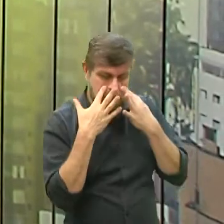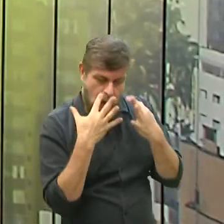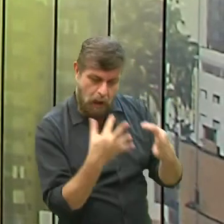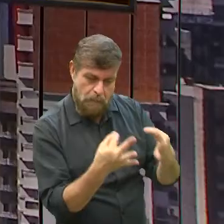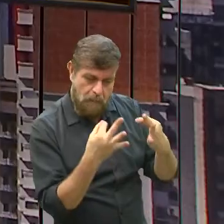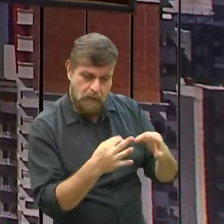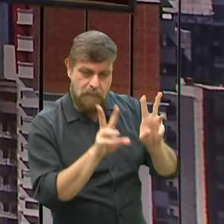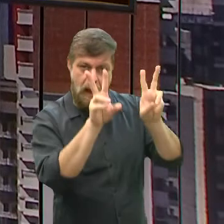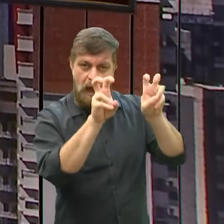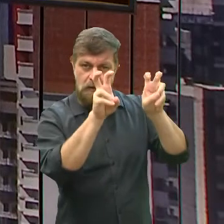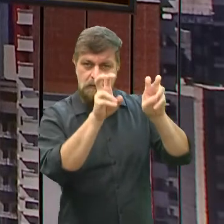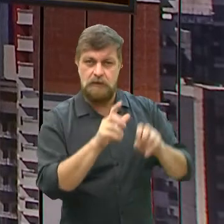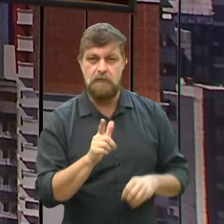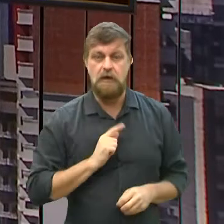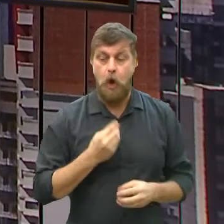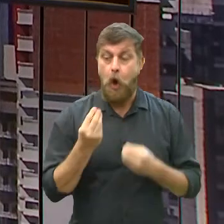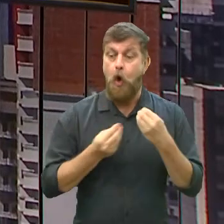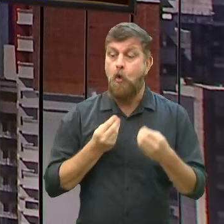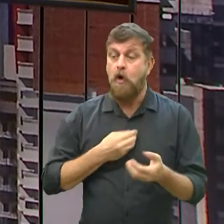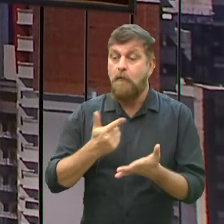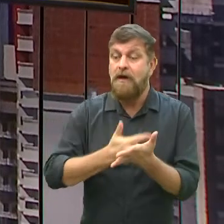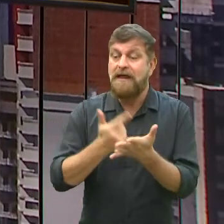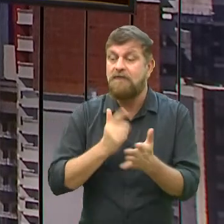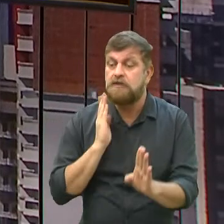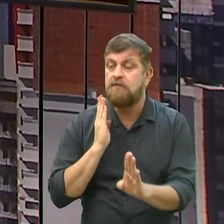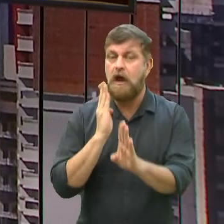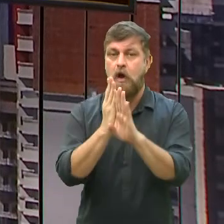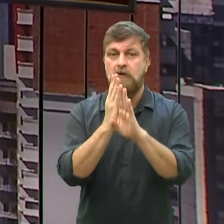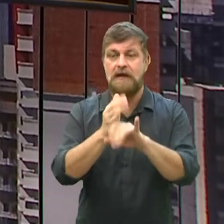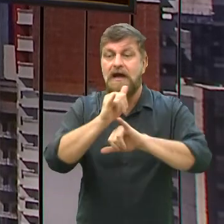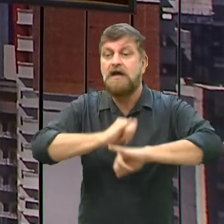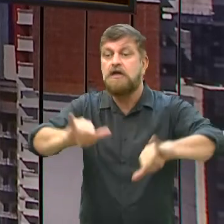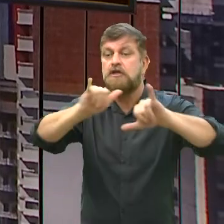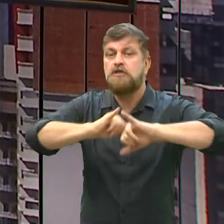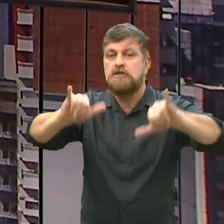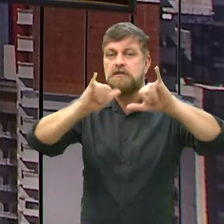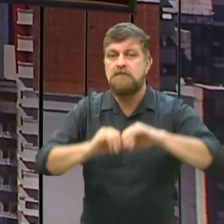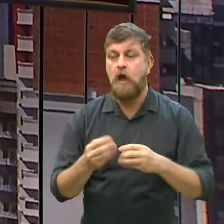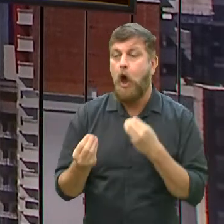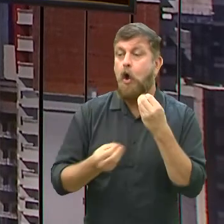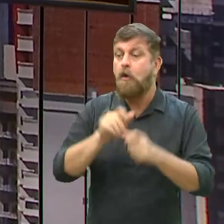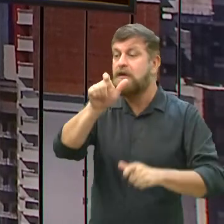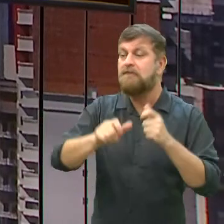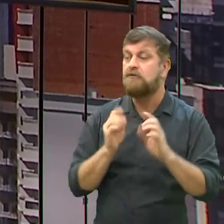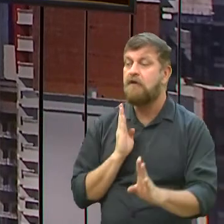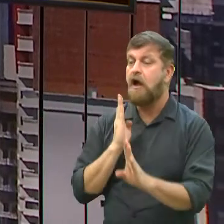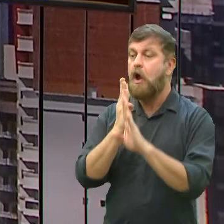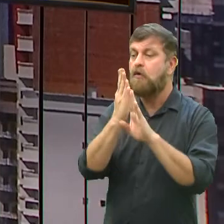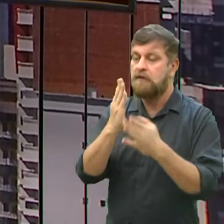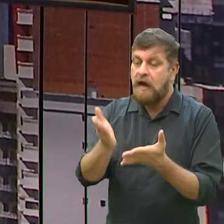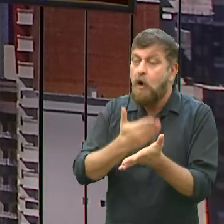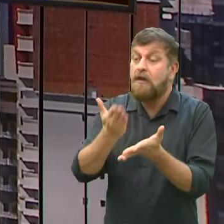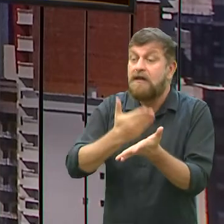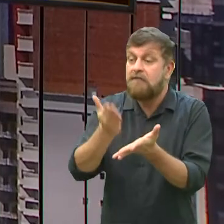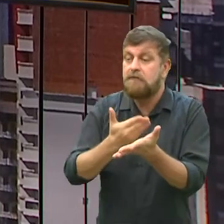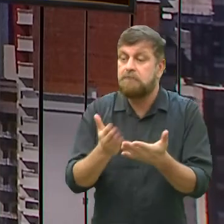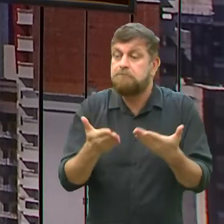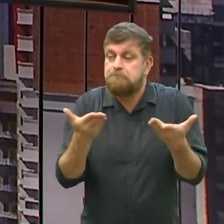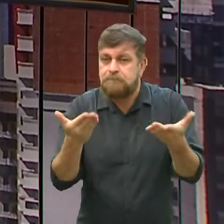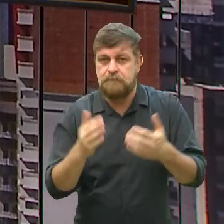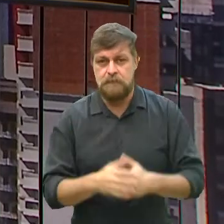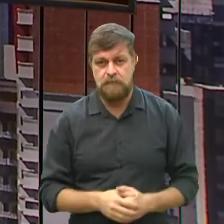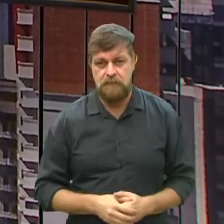para esse tema. Aonde encontrar este livro? Vamos divulgar aí o seu produto para as pessoas.